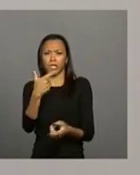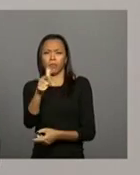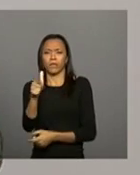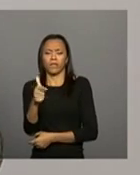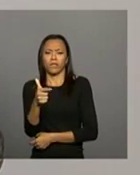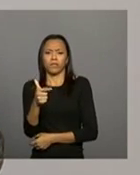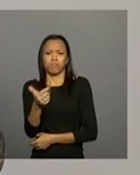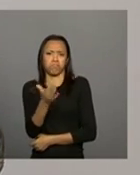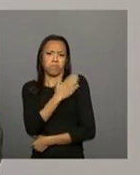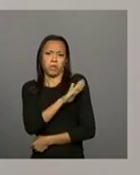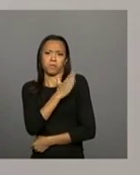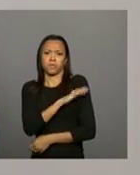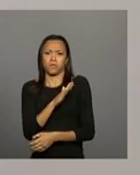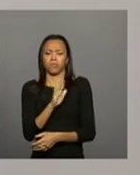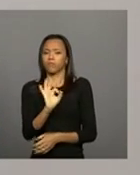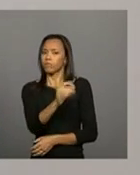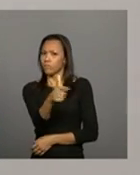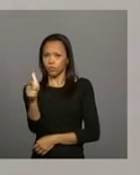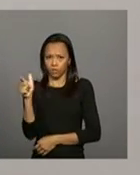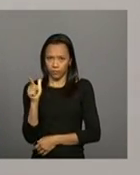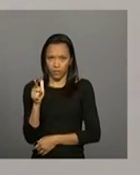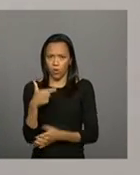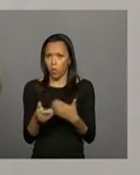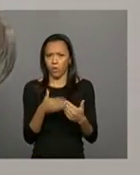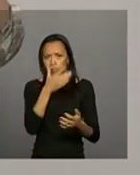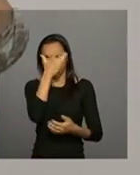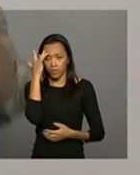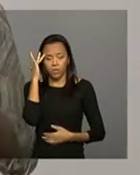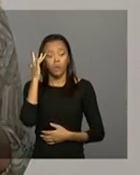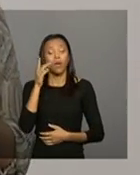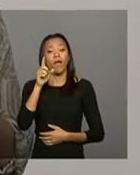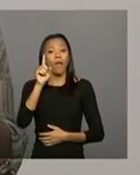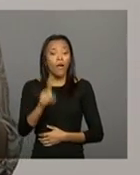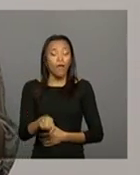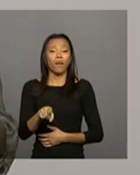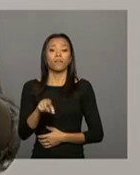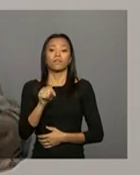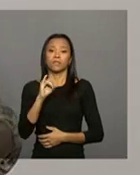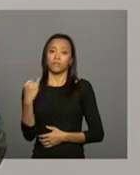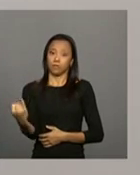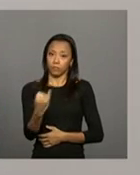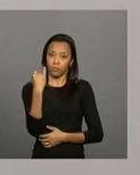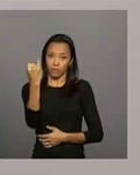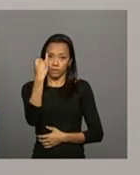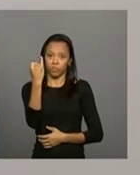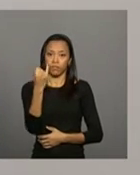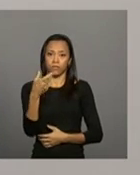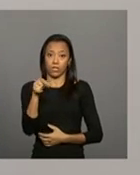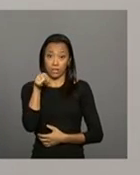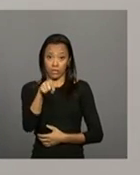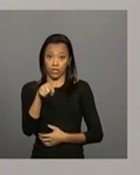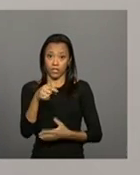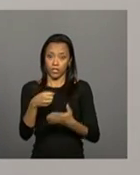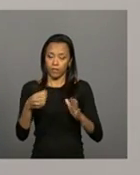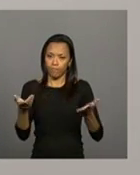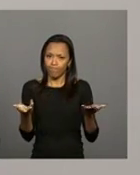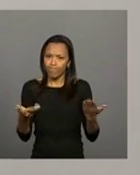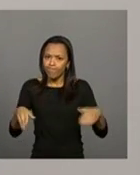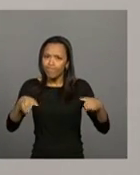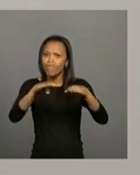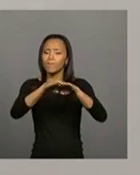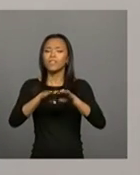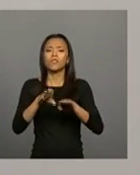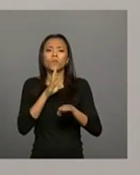quem quer que seja. Faz parte integrante dessa formação ter